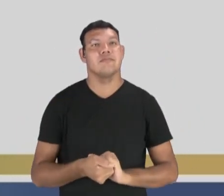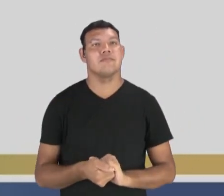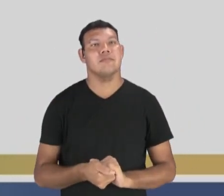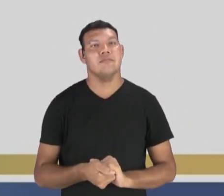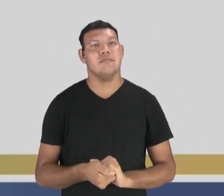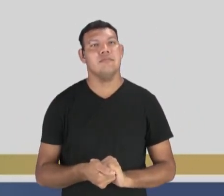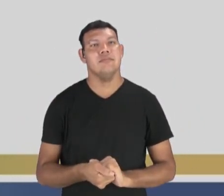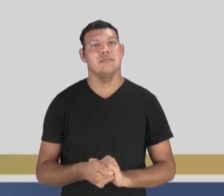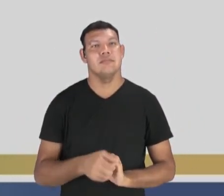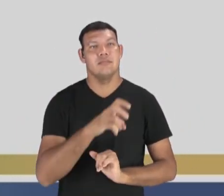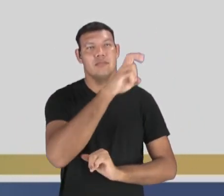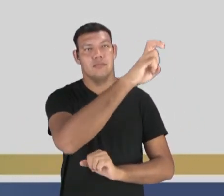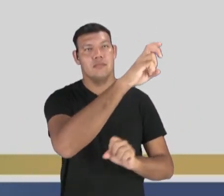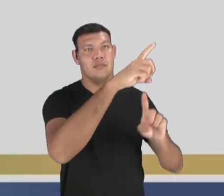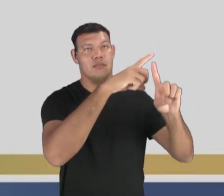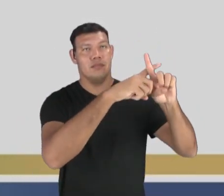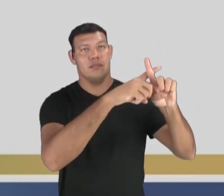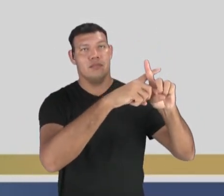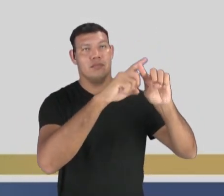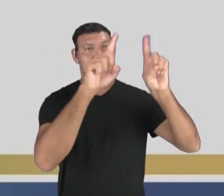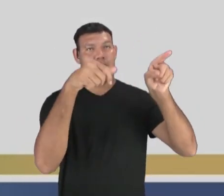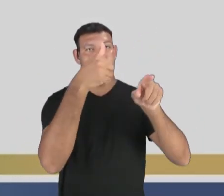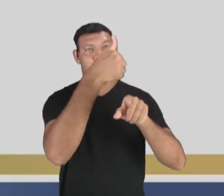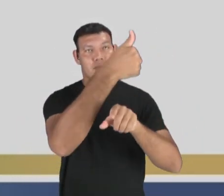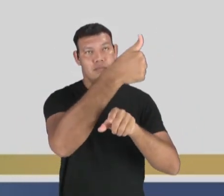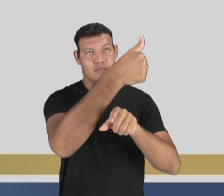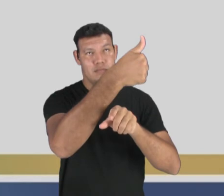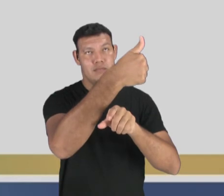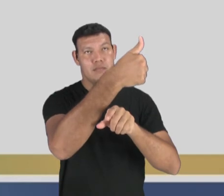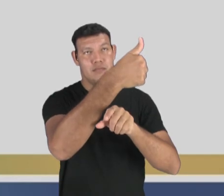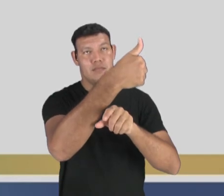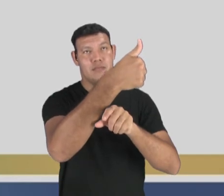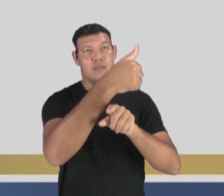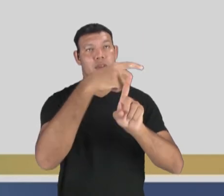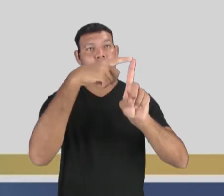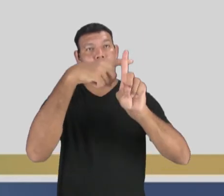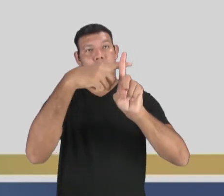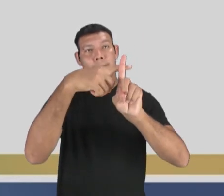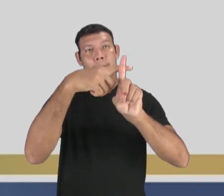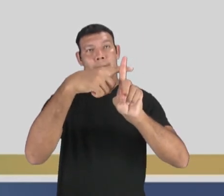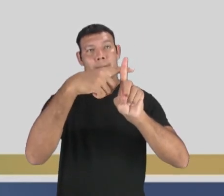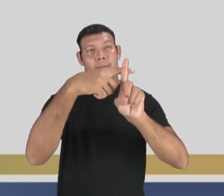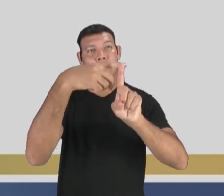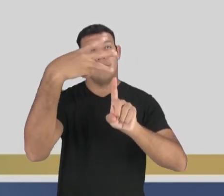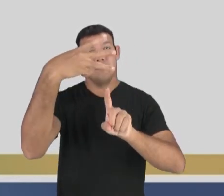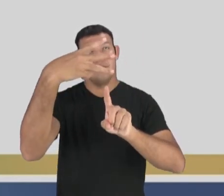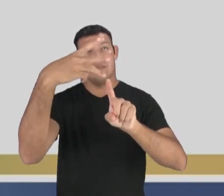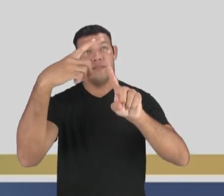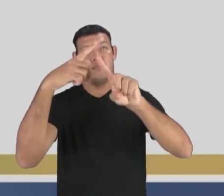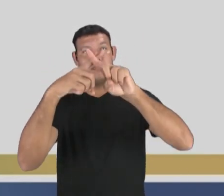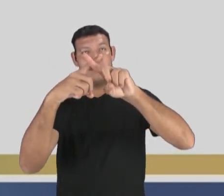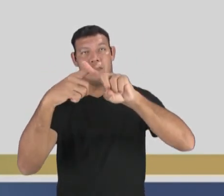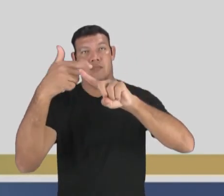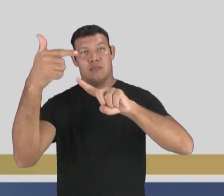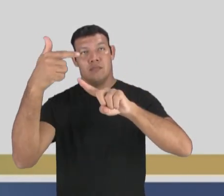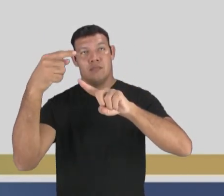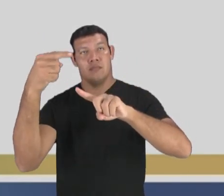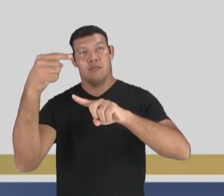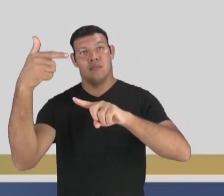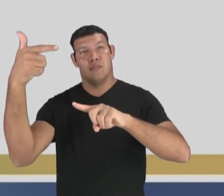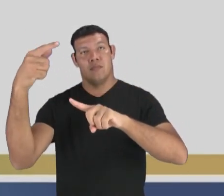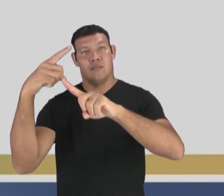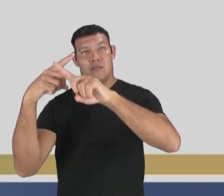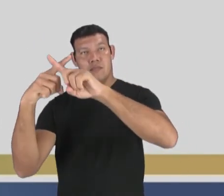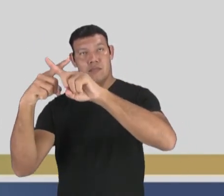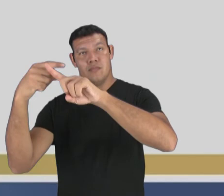situação. 5 menos 1, aliás, mais 1, mais 3 vezes 2, menos 2